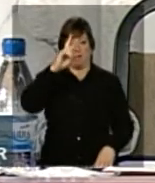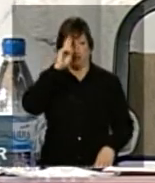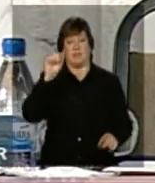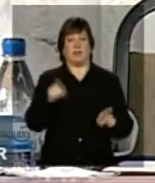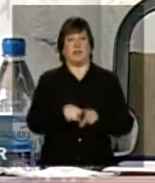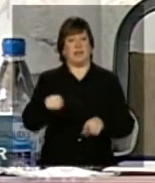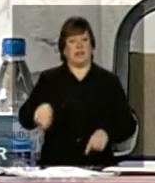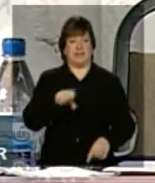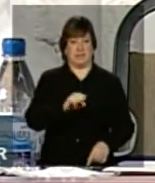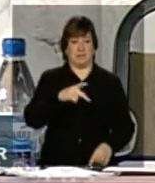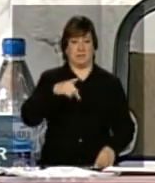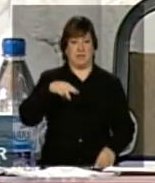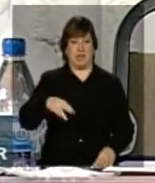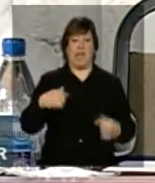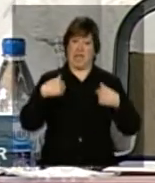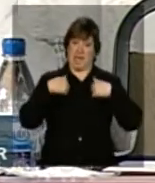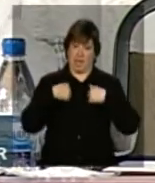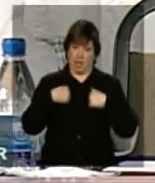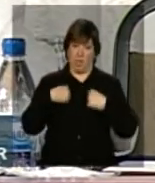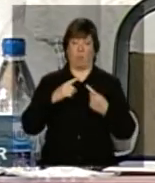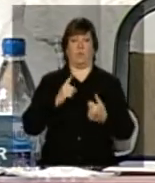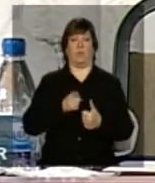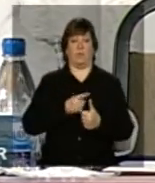SPM, além da minha pessoa,